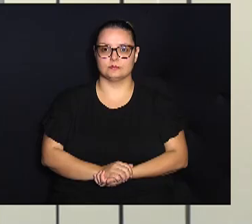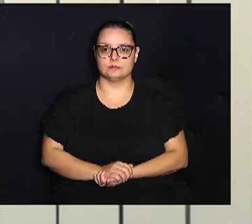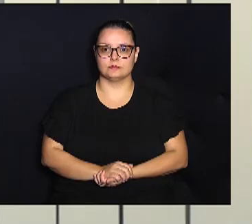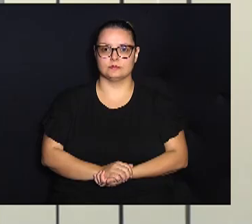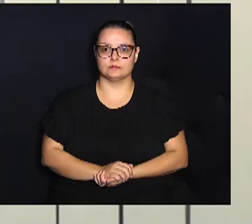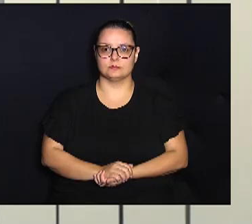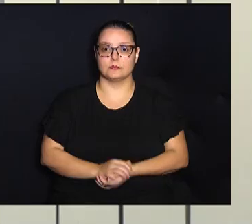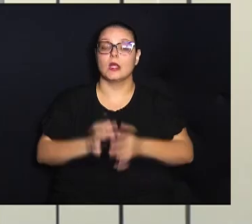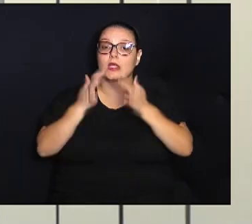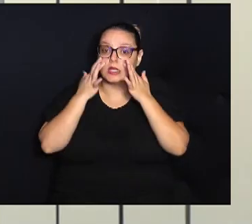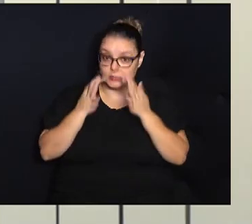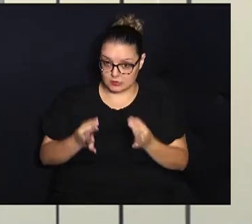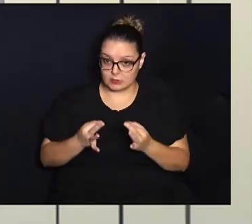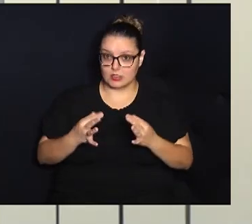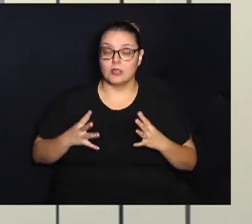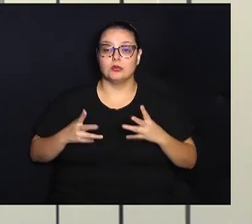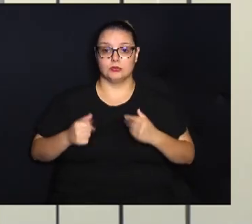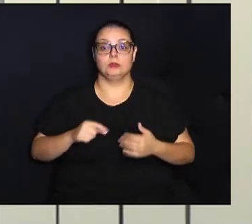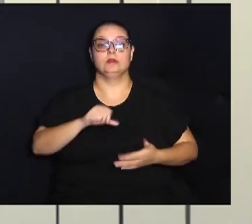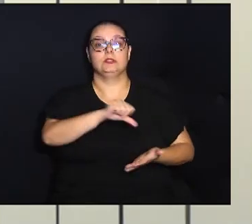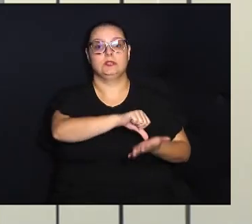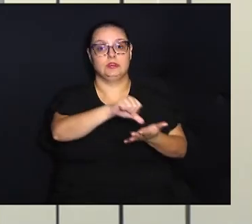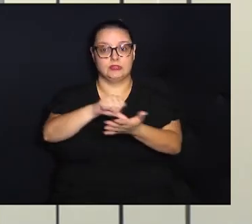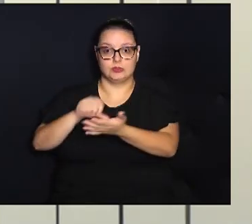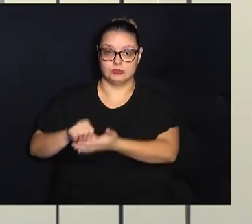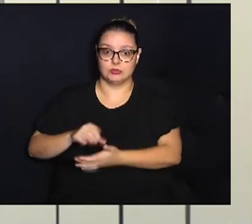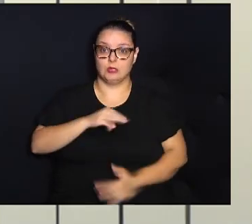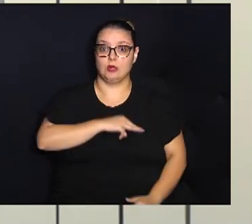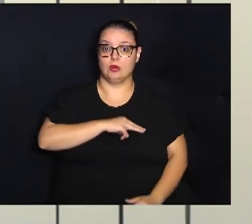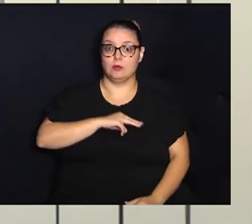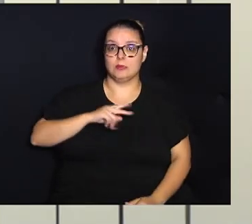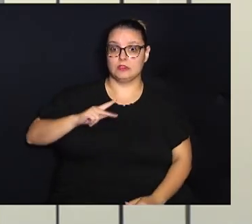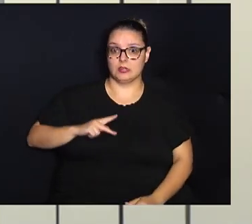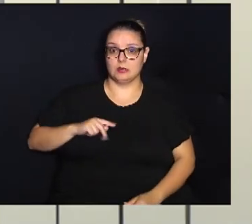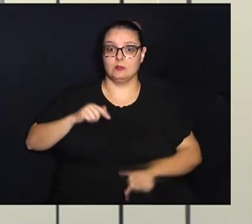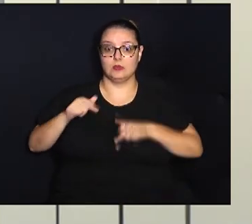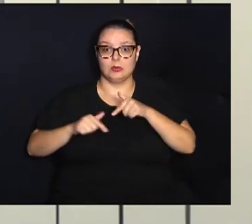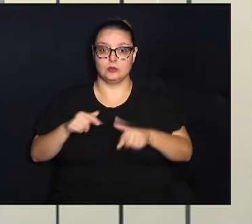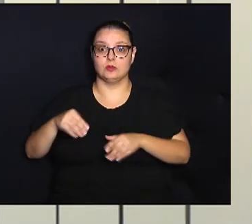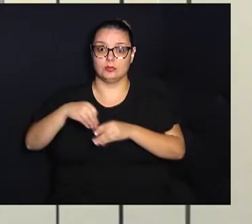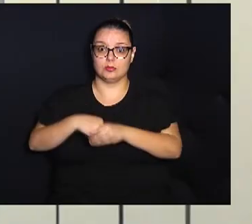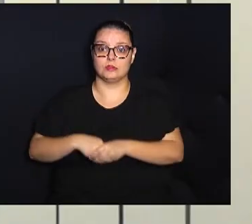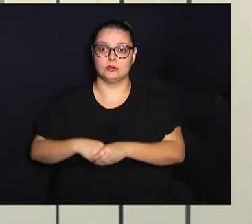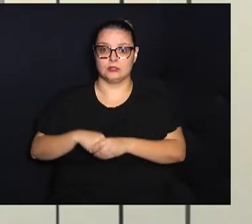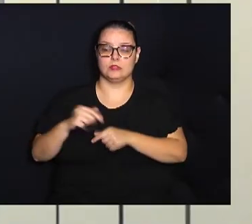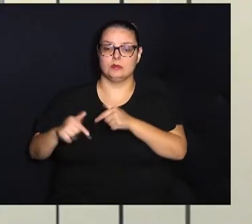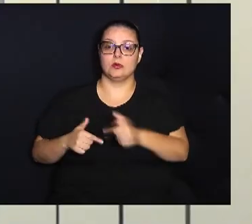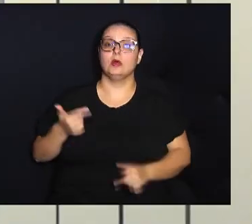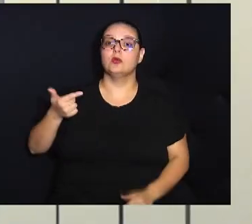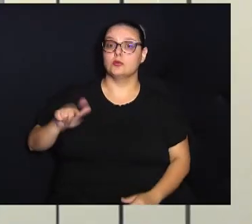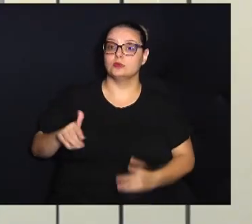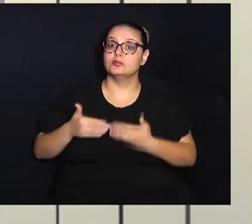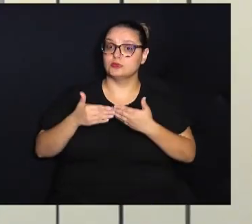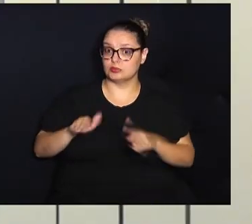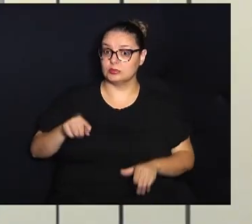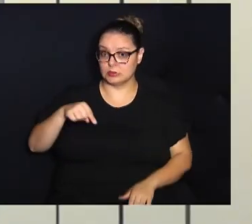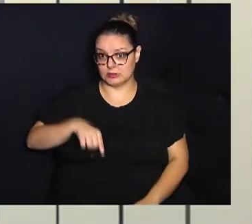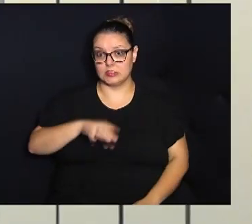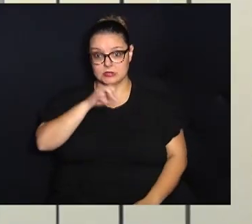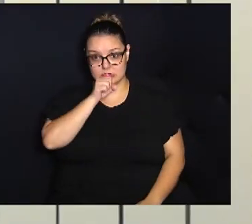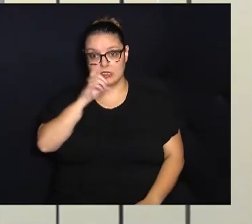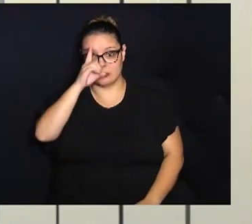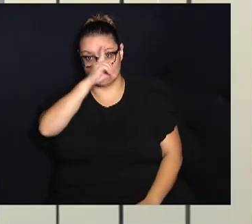E atenção, todas as unidades do Ministério Público do Trabalho no interior de São Paulo vão permanecer abertas nesse final de